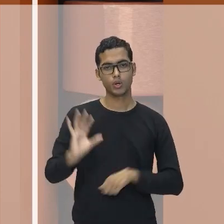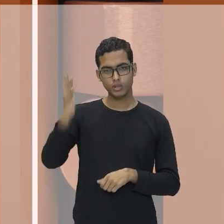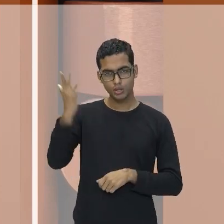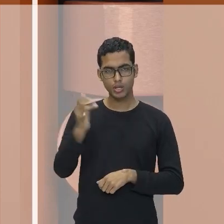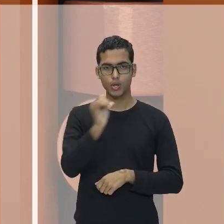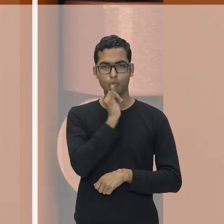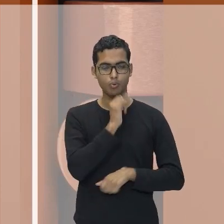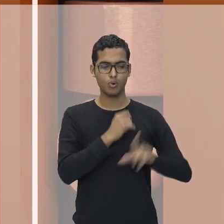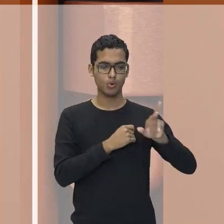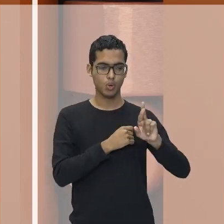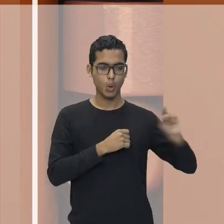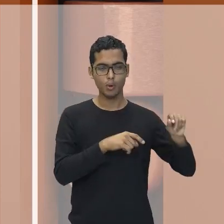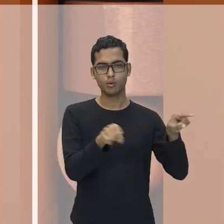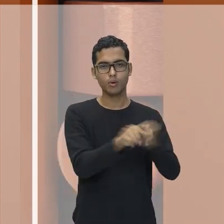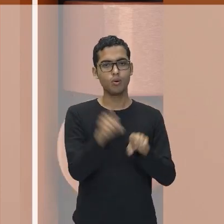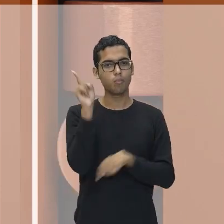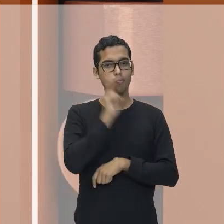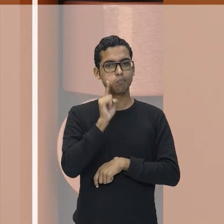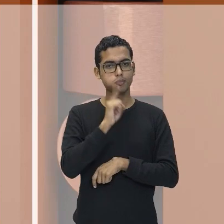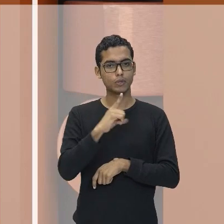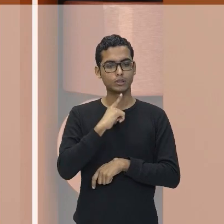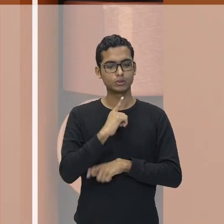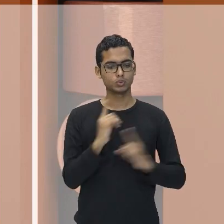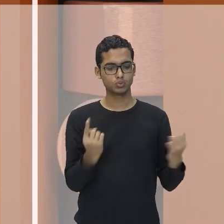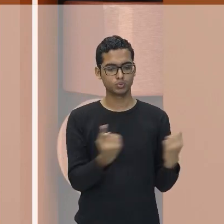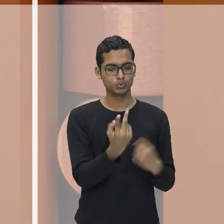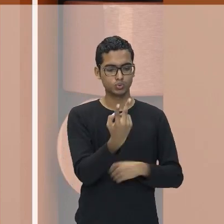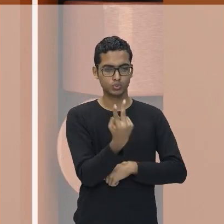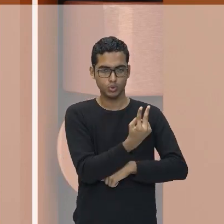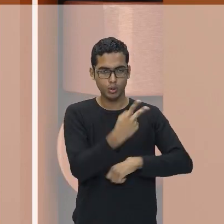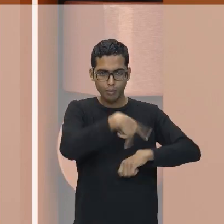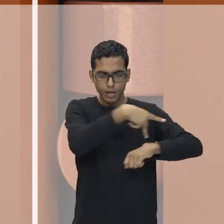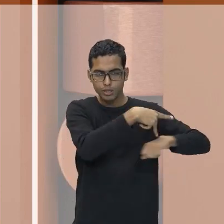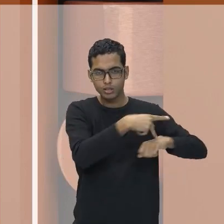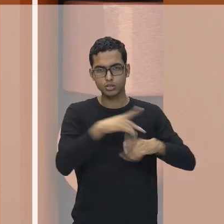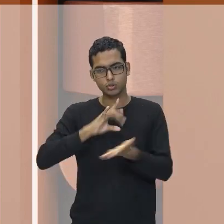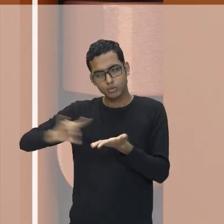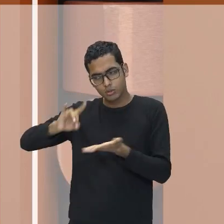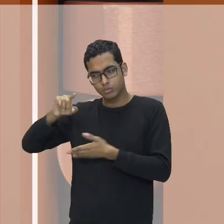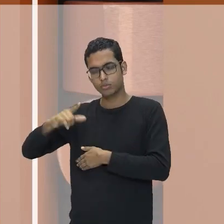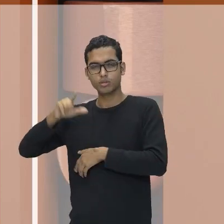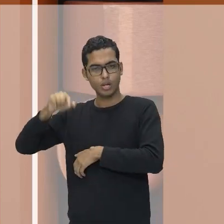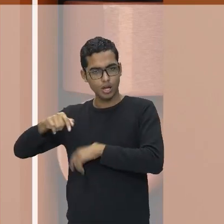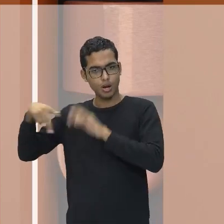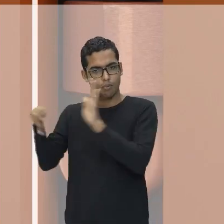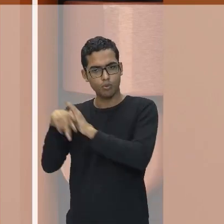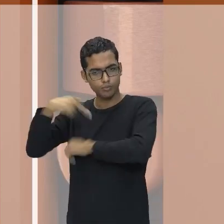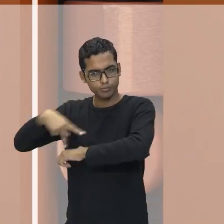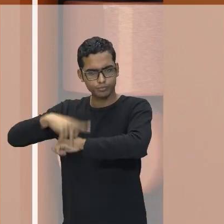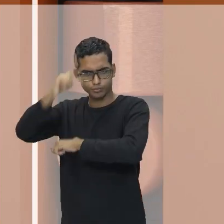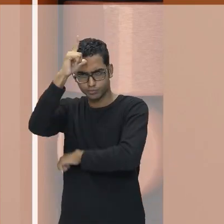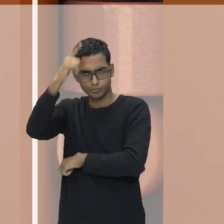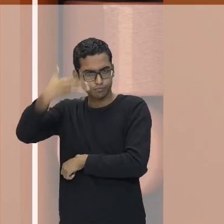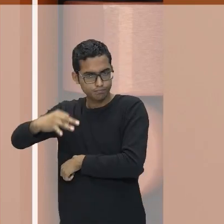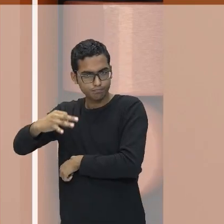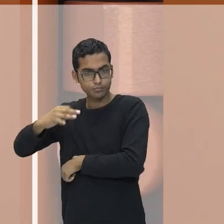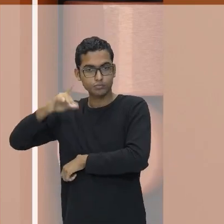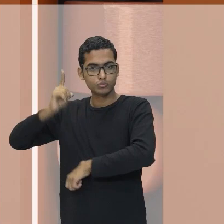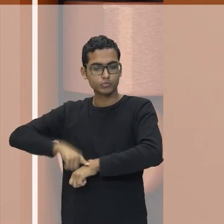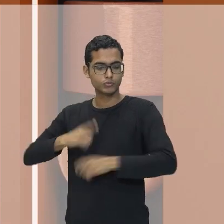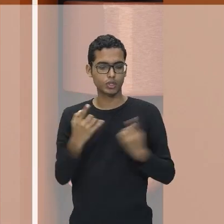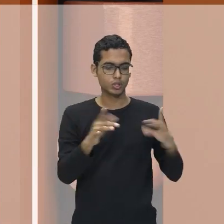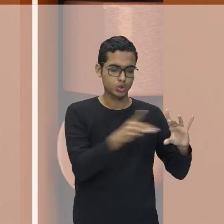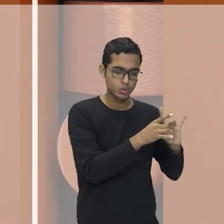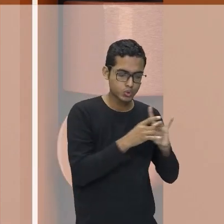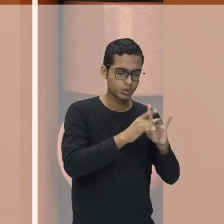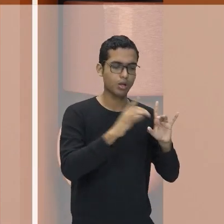Unidos como União Soviética tinham um inimigo em comum, que era a Alemanha nazista. Então, naquele momento, eles uniram